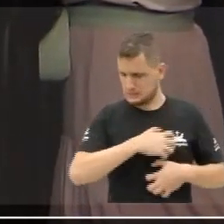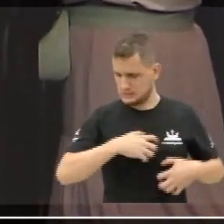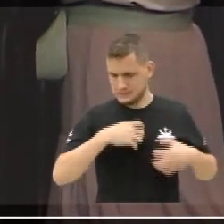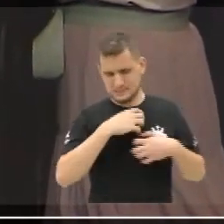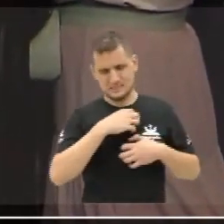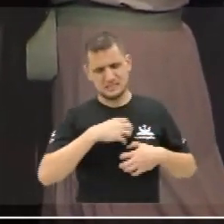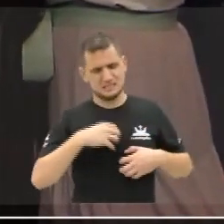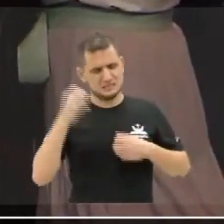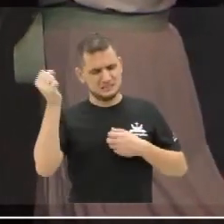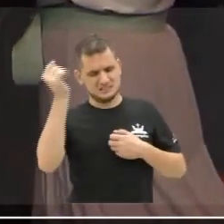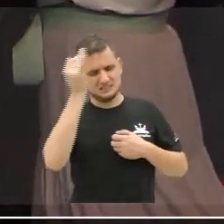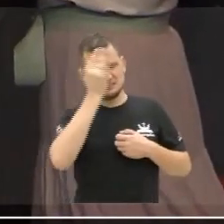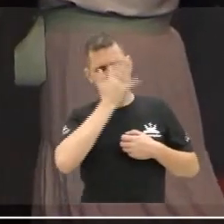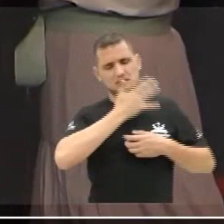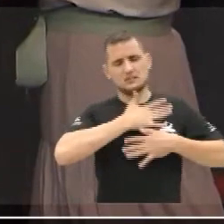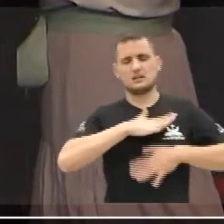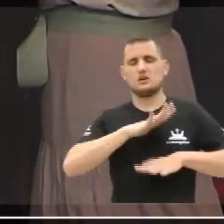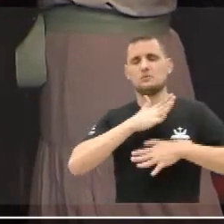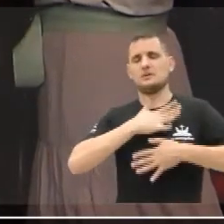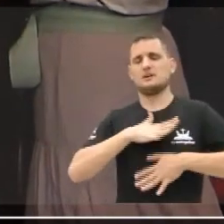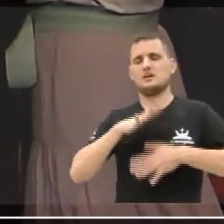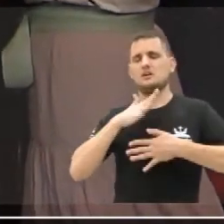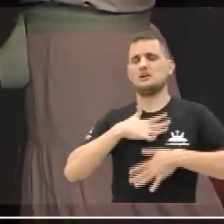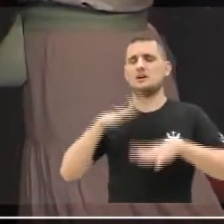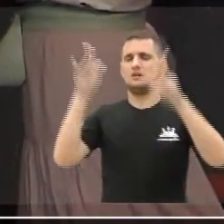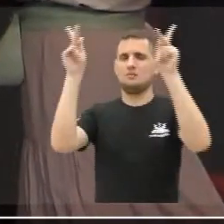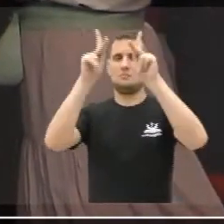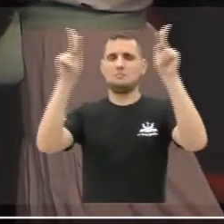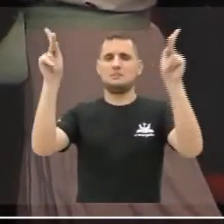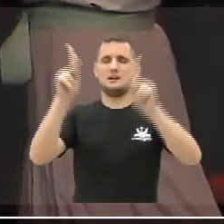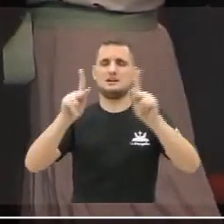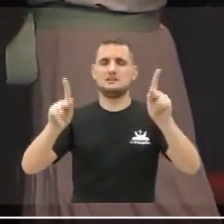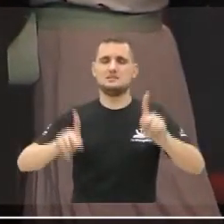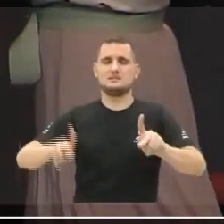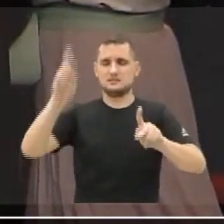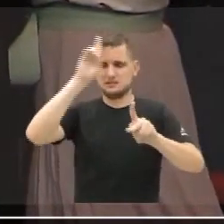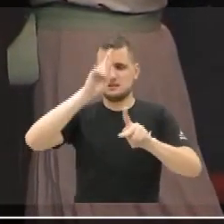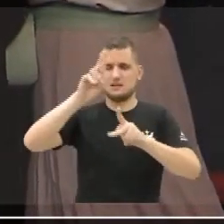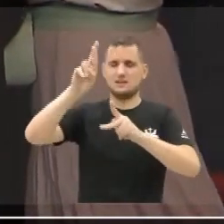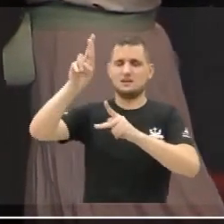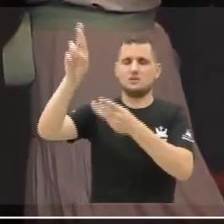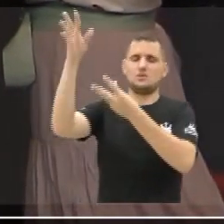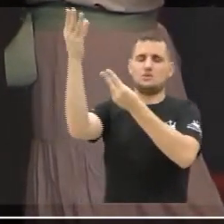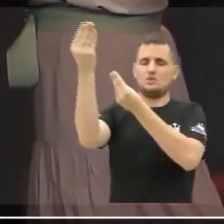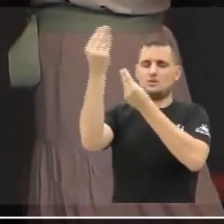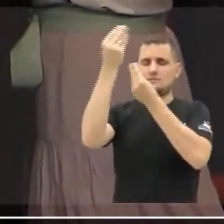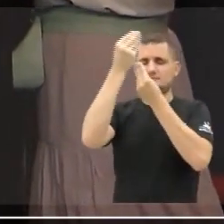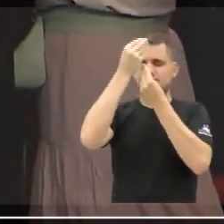coração. Devolve a paz que vem de ti, Senhor.